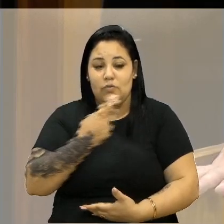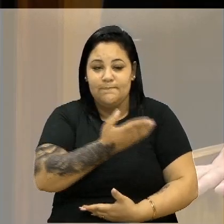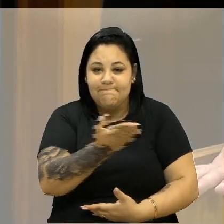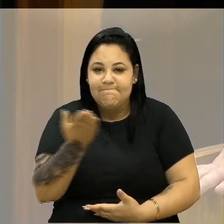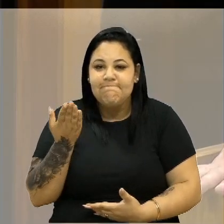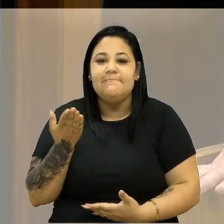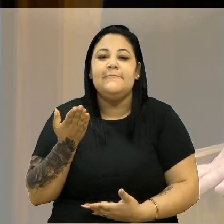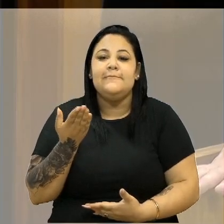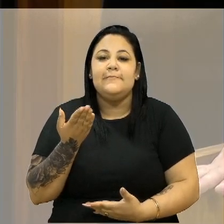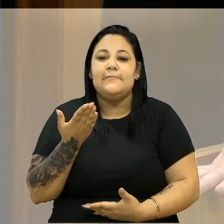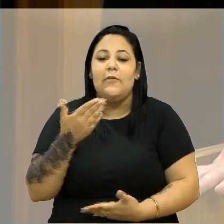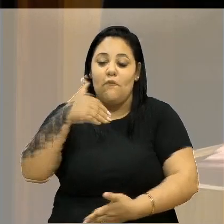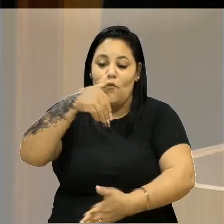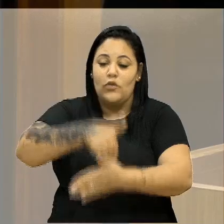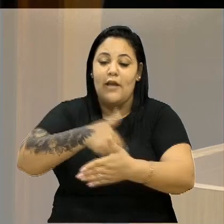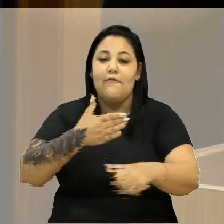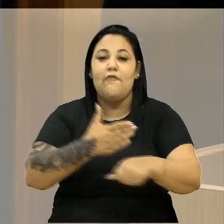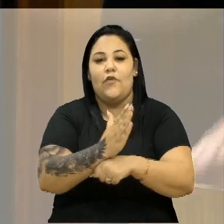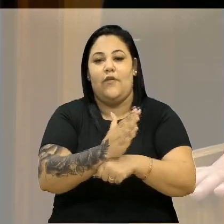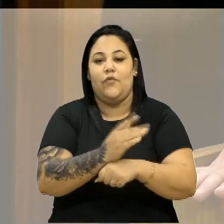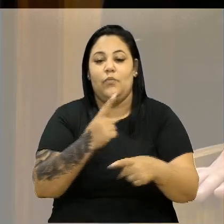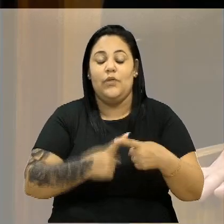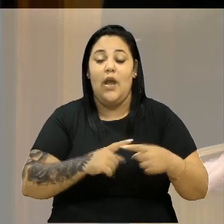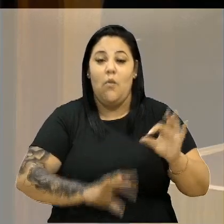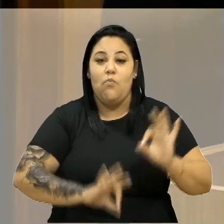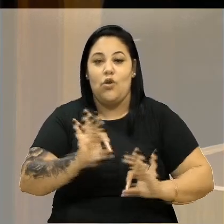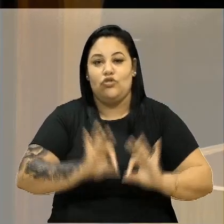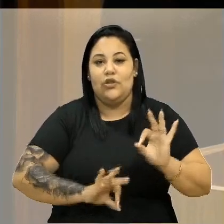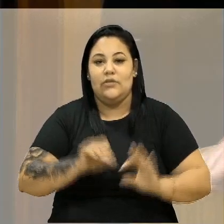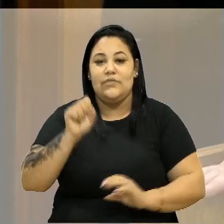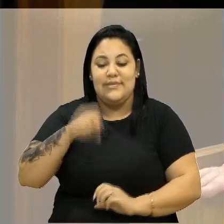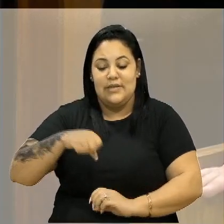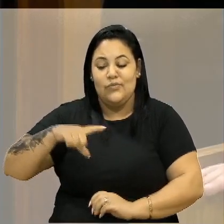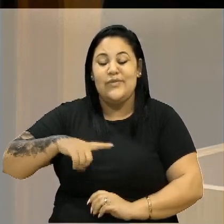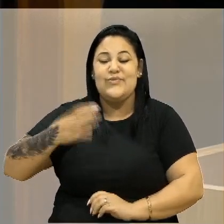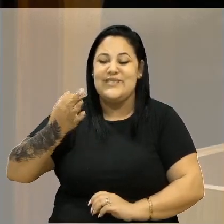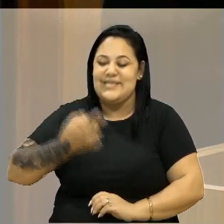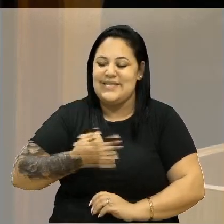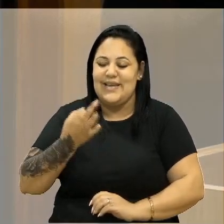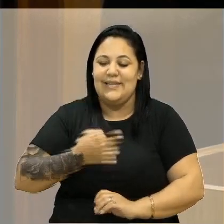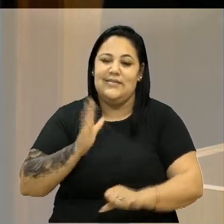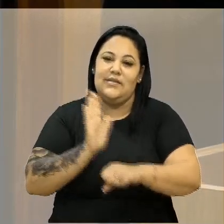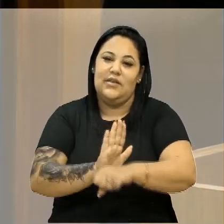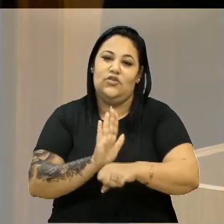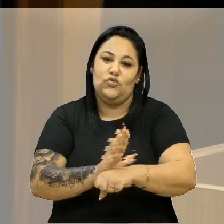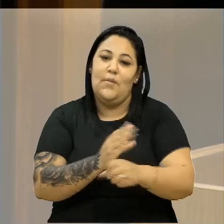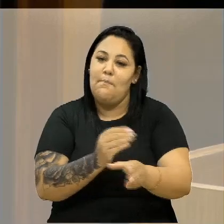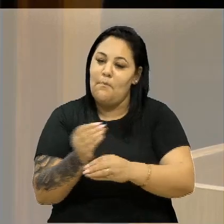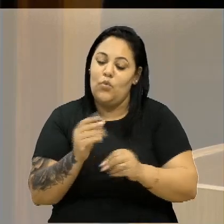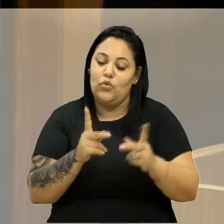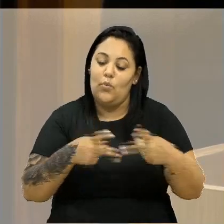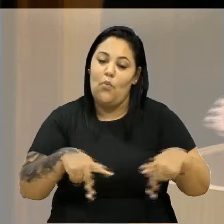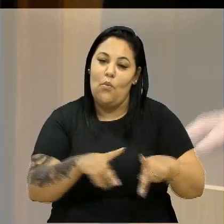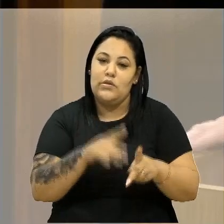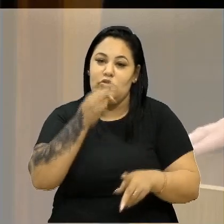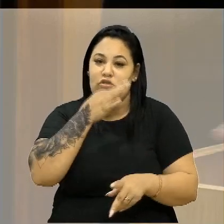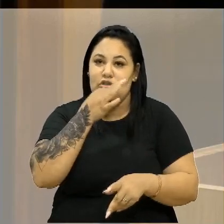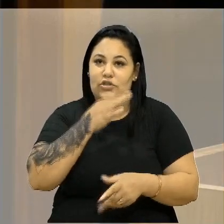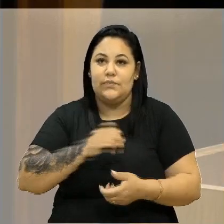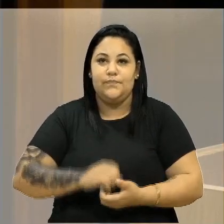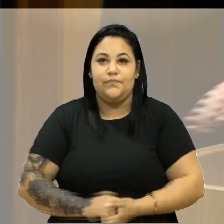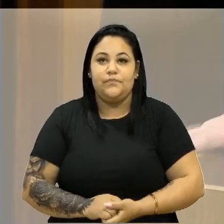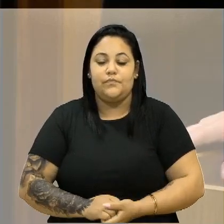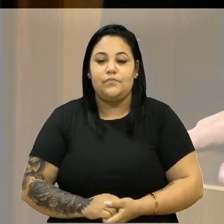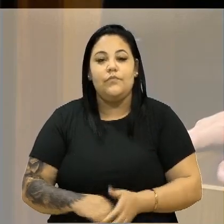ao projeto. É um projeto que com certeza auxilia muito a população de Caxias do Sul e